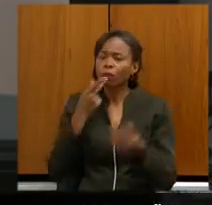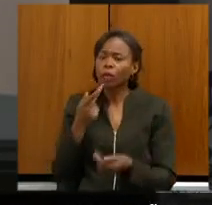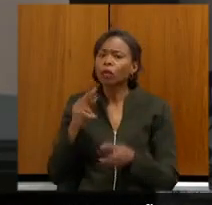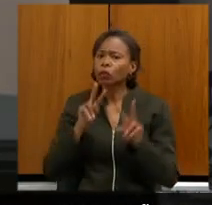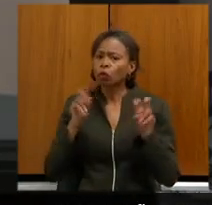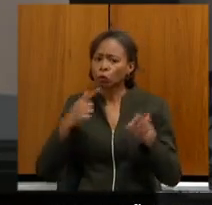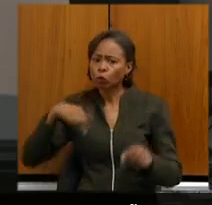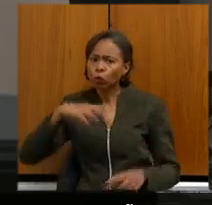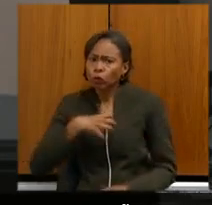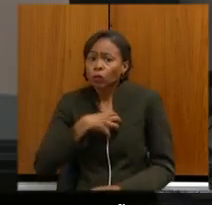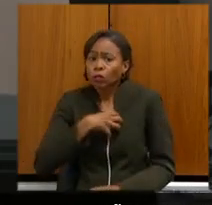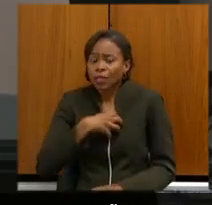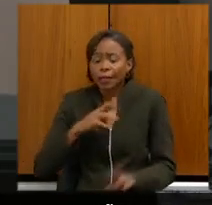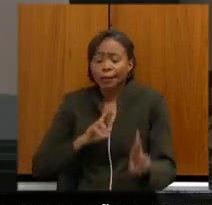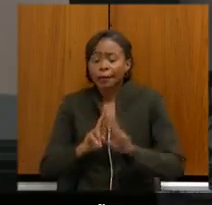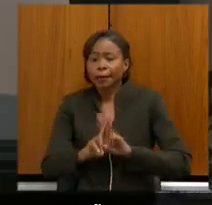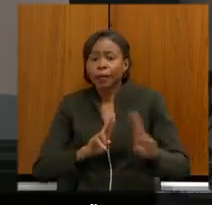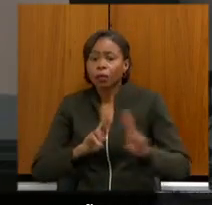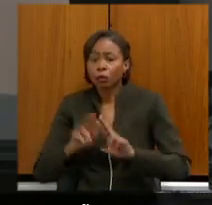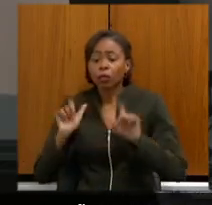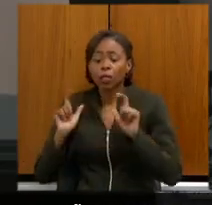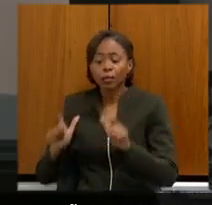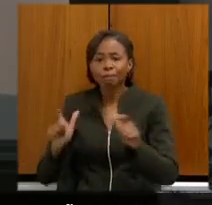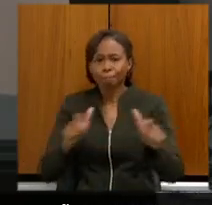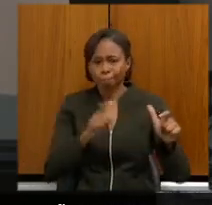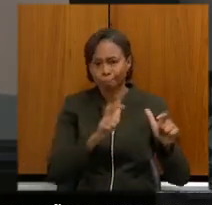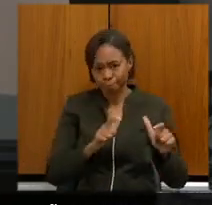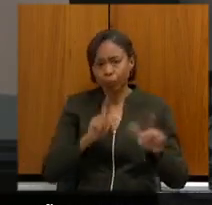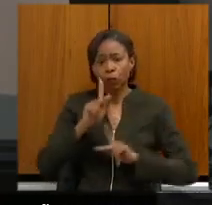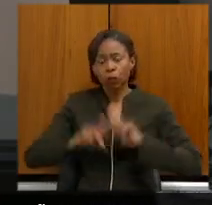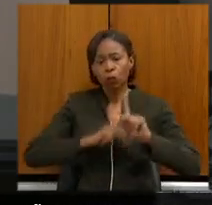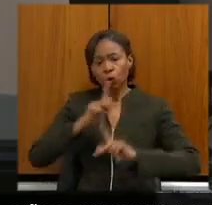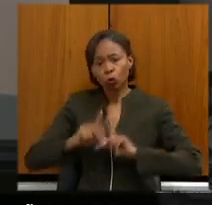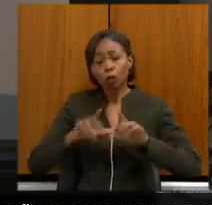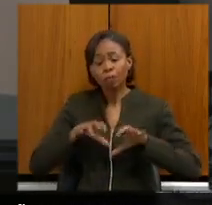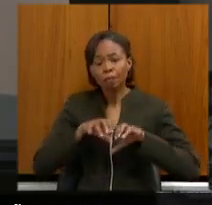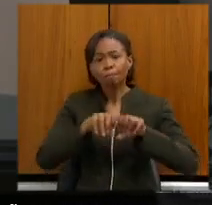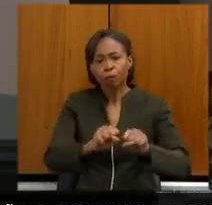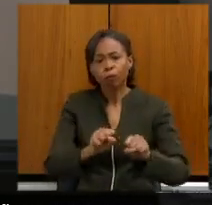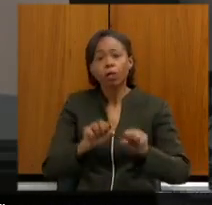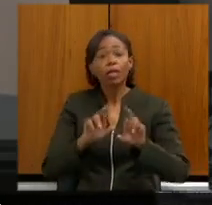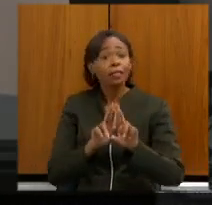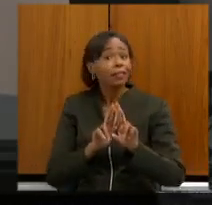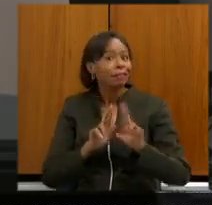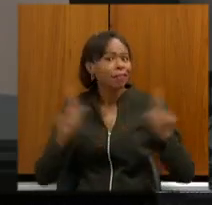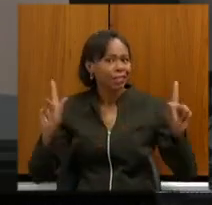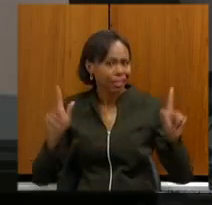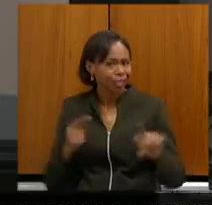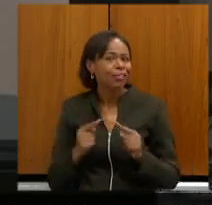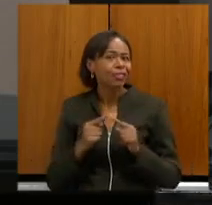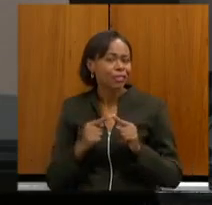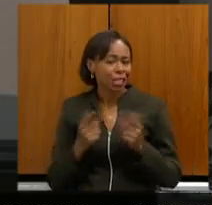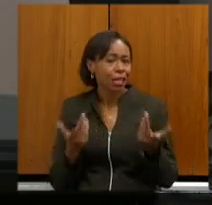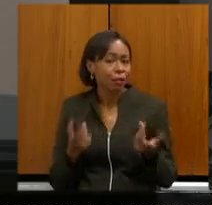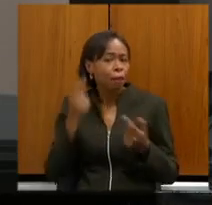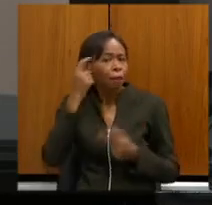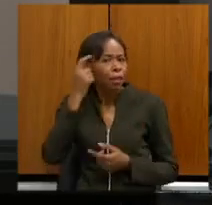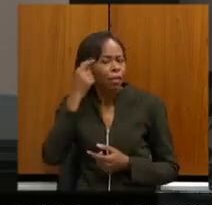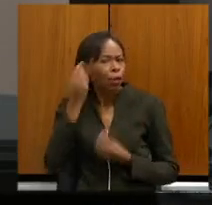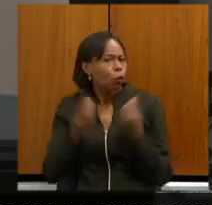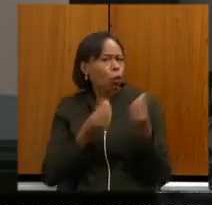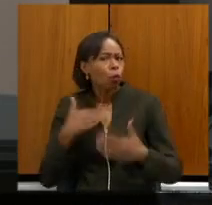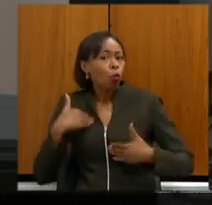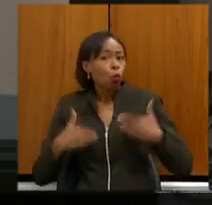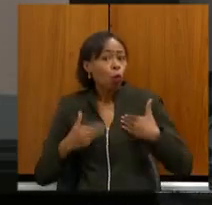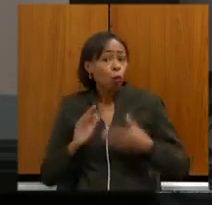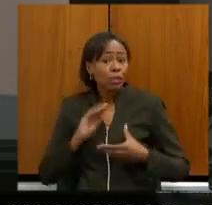as nossas relações ao território e os povos que ocupa também de maneira diferenciada pensando esse lugar o